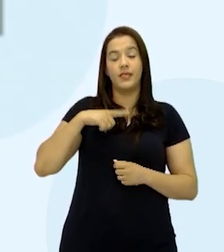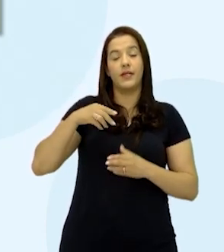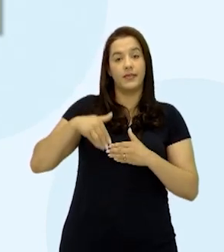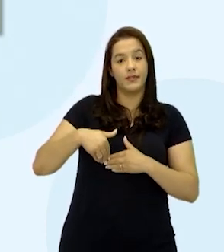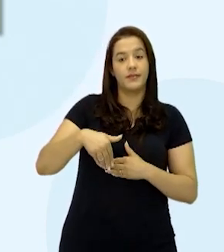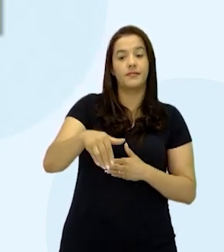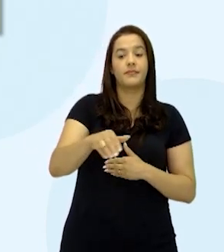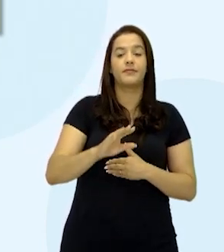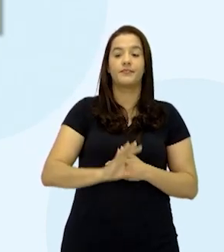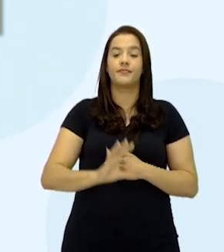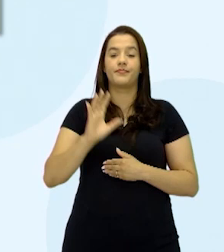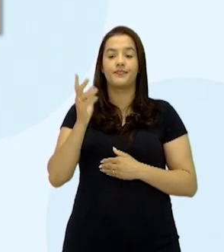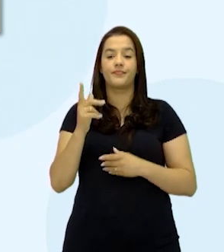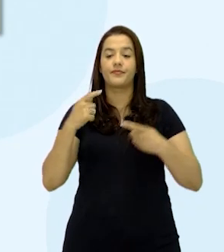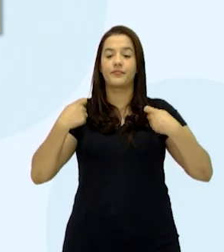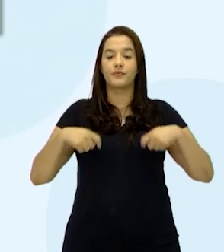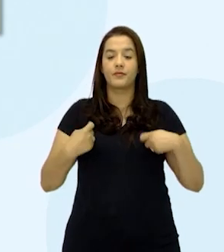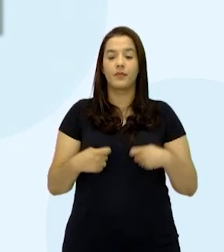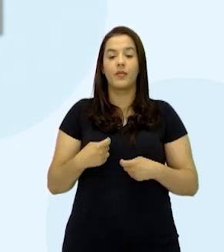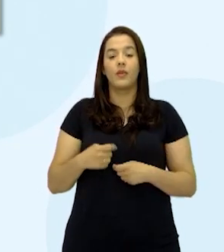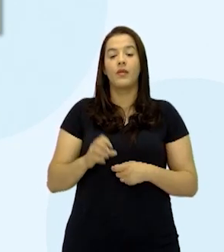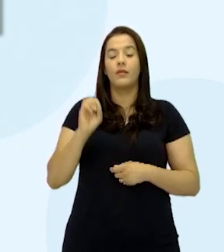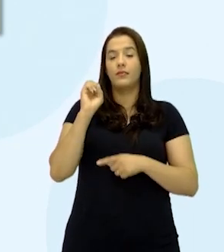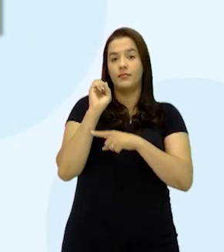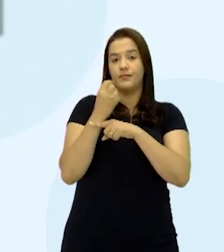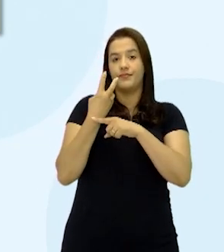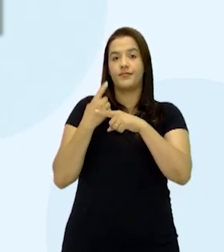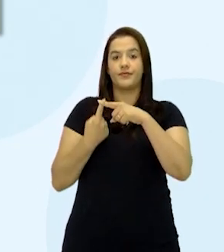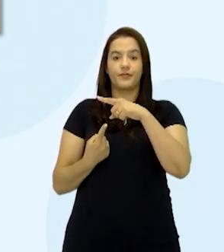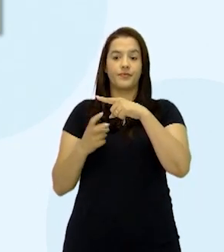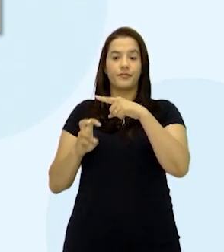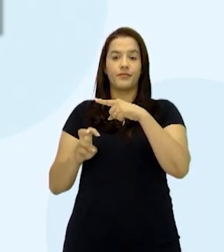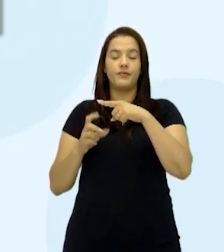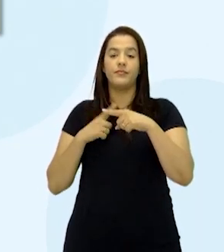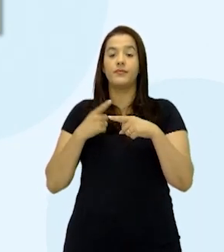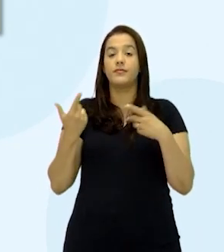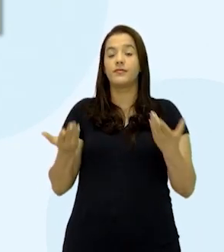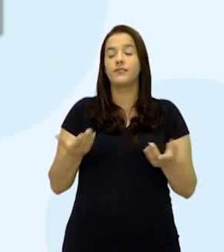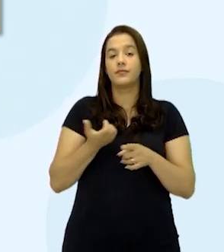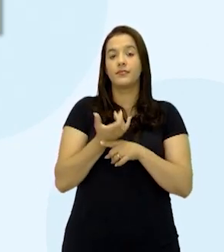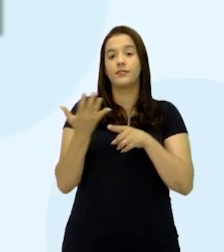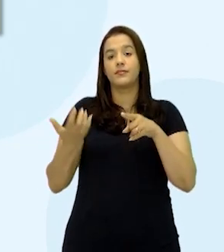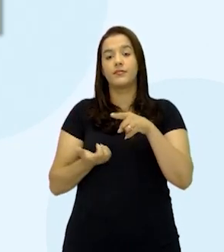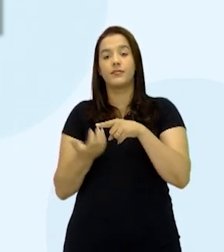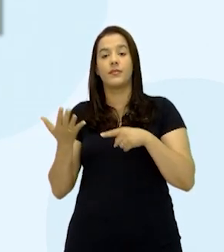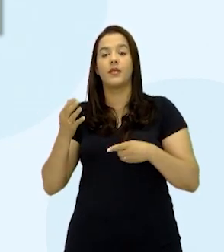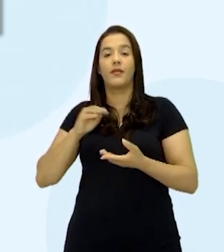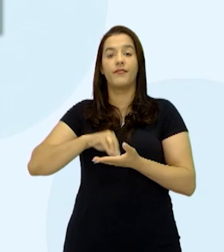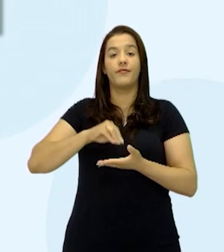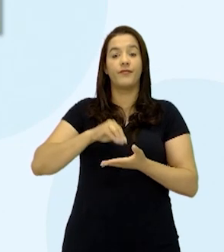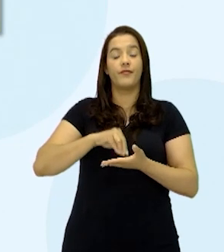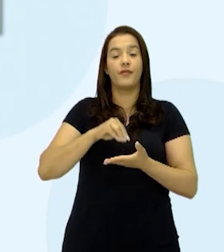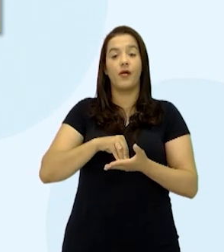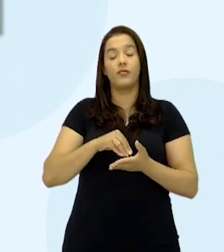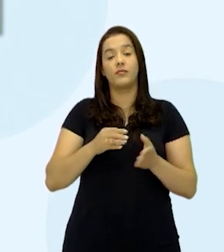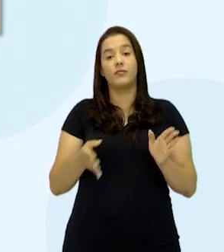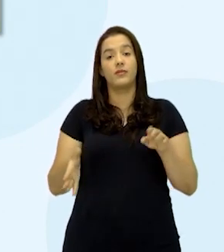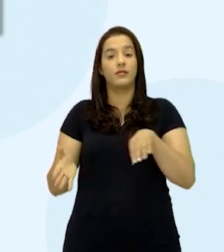percorrer, tá certo? Então, 8/15 foi o que ele percorreu. Eu quero saber qual é a fração que representa quanto ele ainda